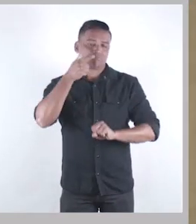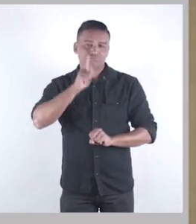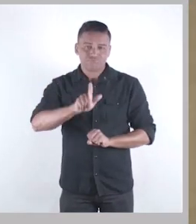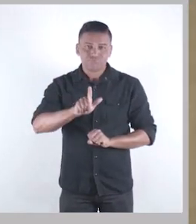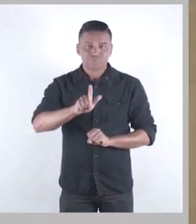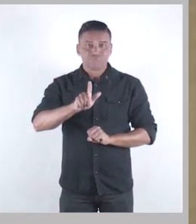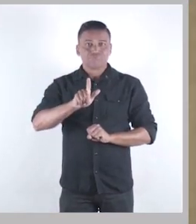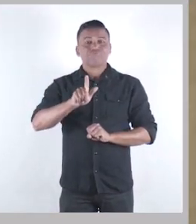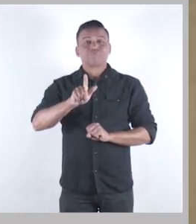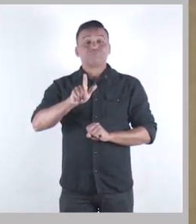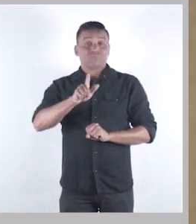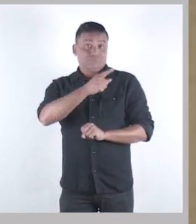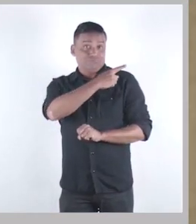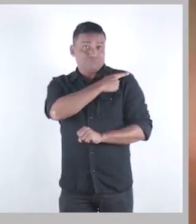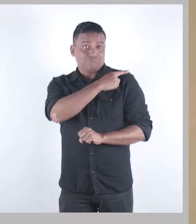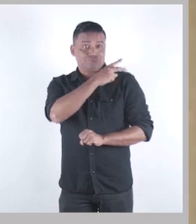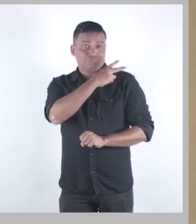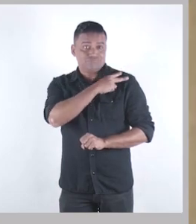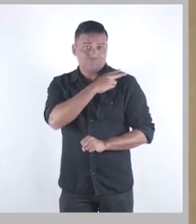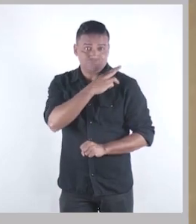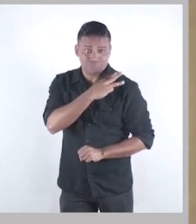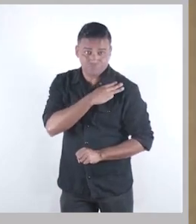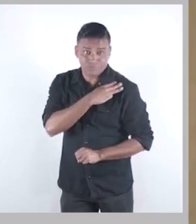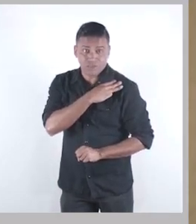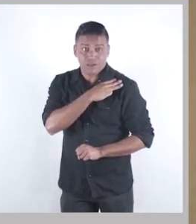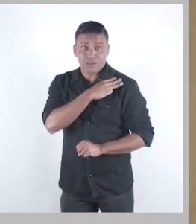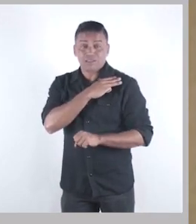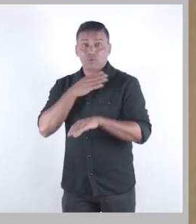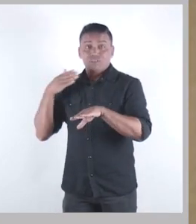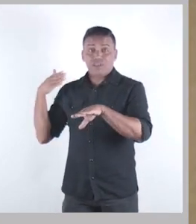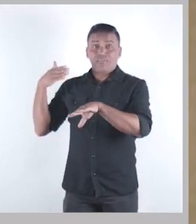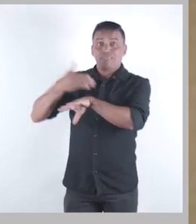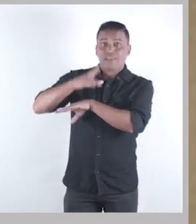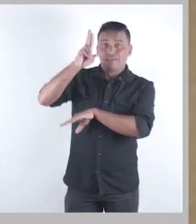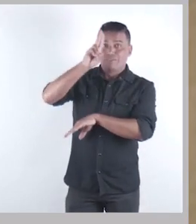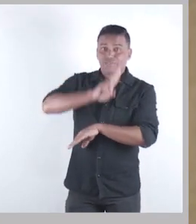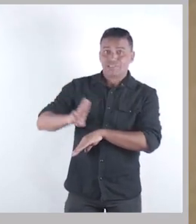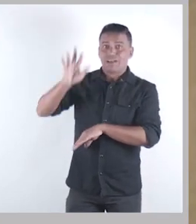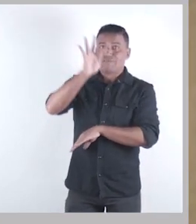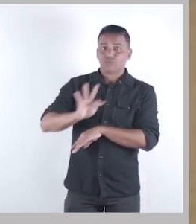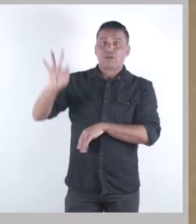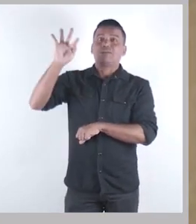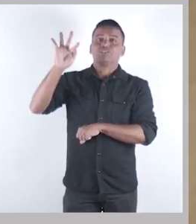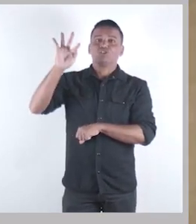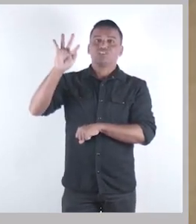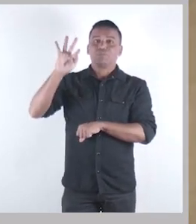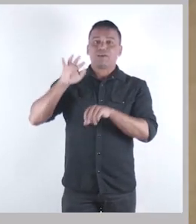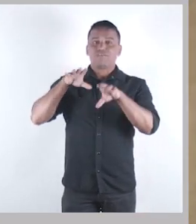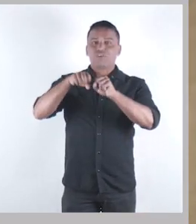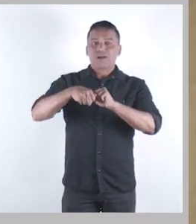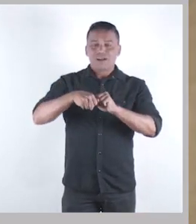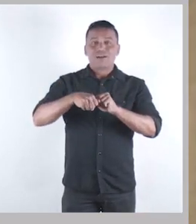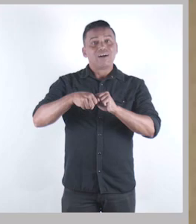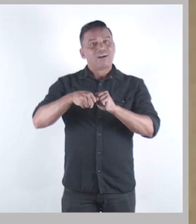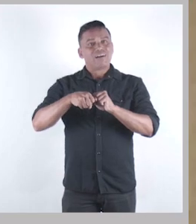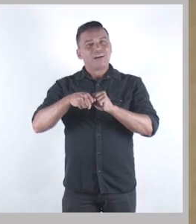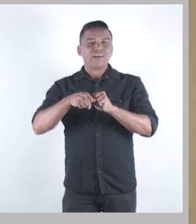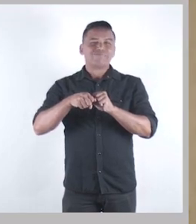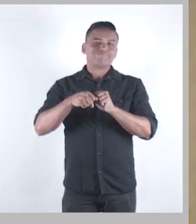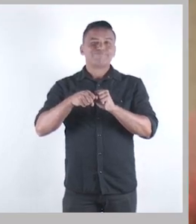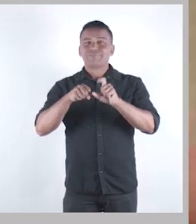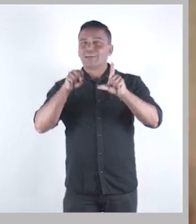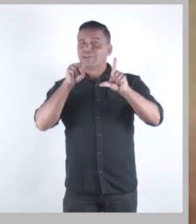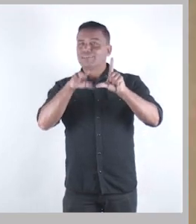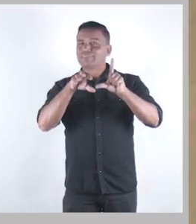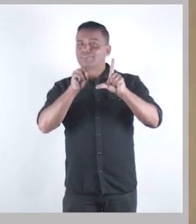o nível médio, depois entrei para a universidade para concluir os estudos. E na altura, nas vésperas da minha licenciatura, foi